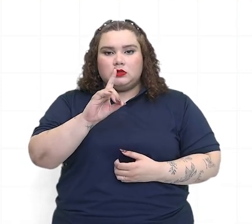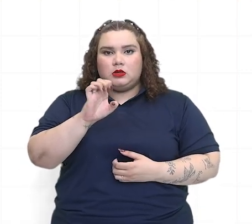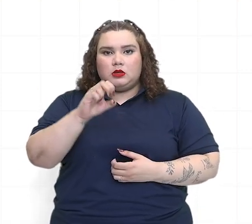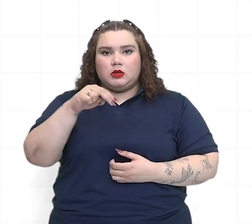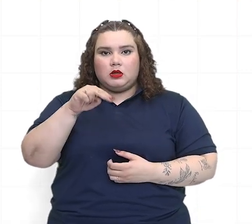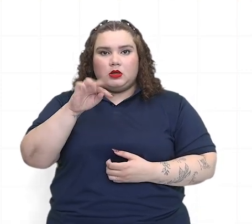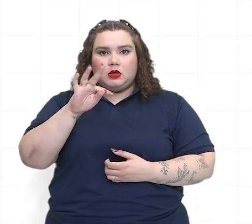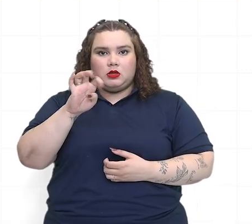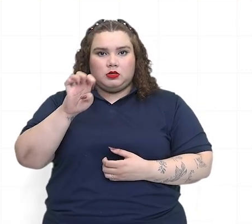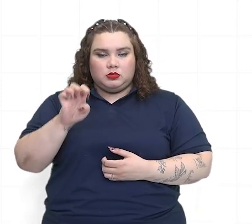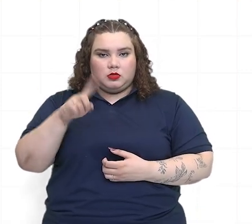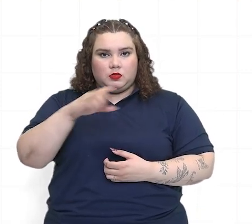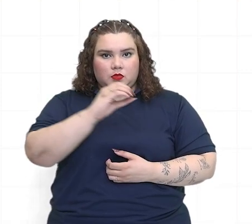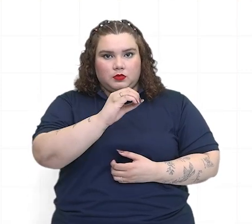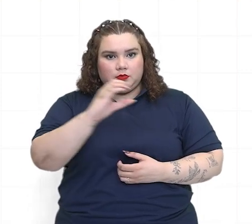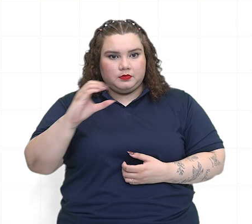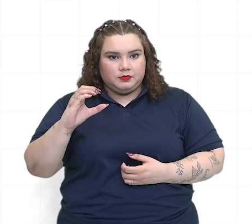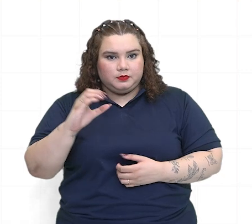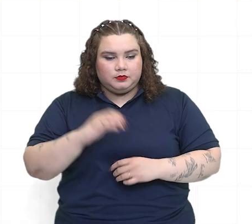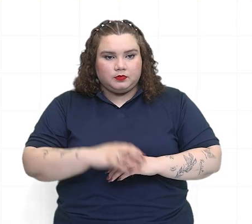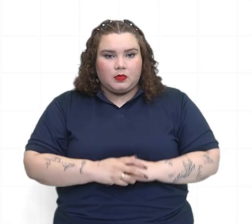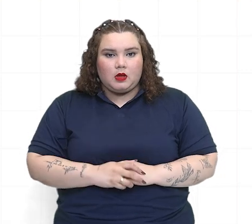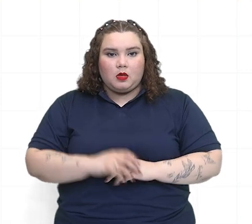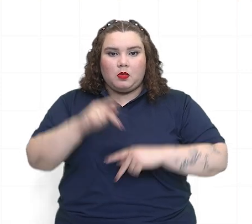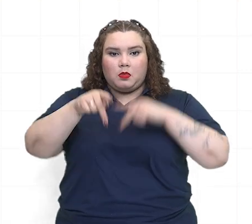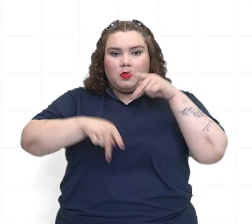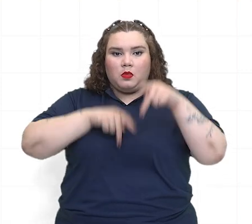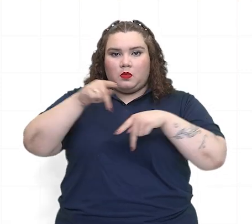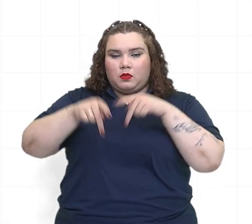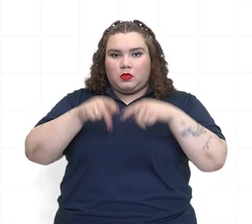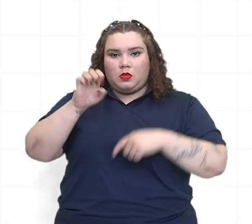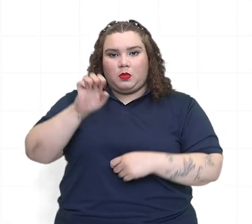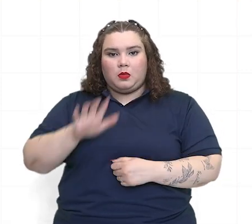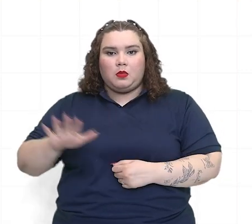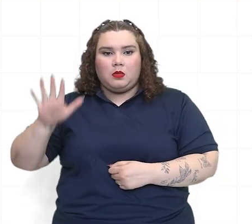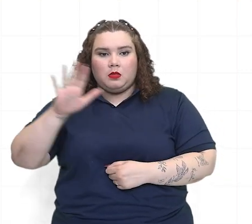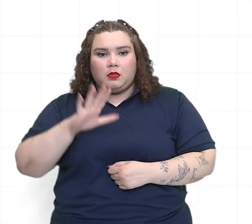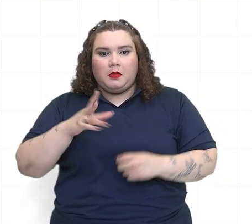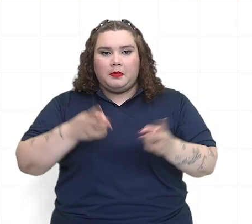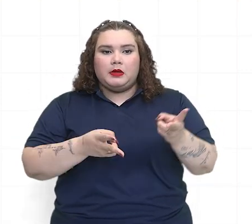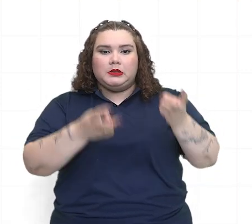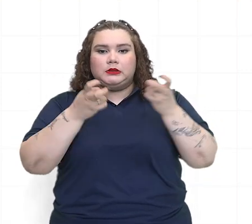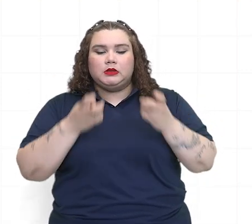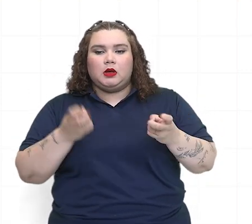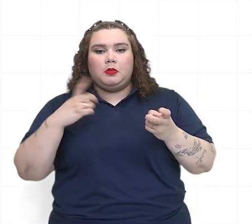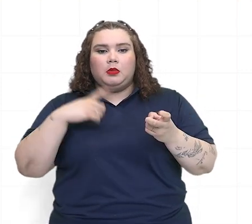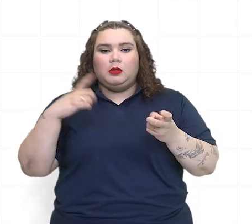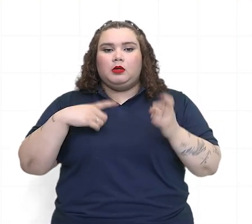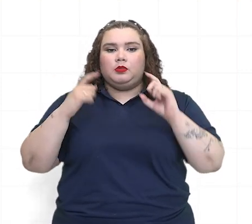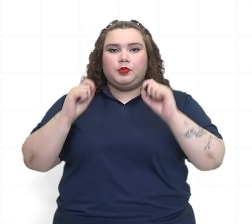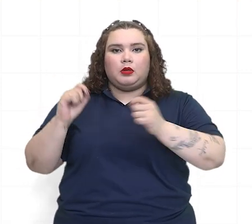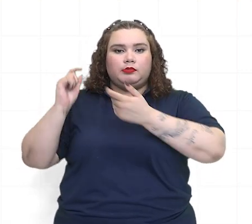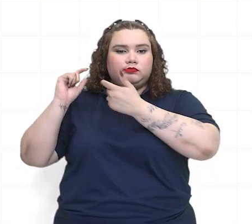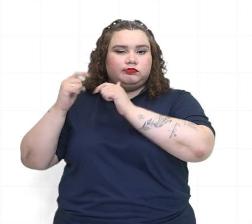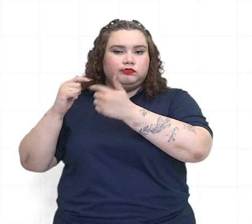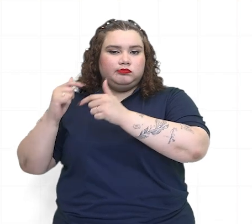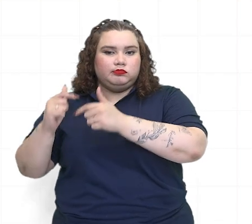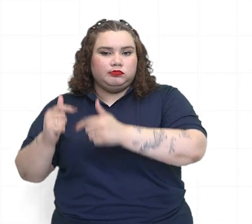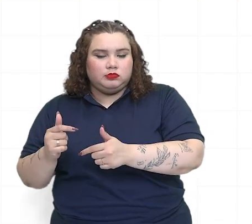Ocidente. A civilização europeia é vista como um resultado e herdeira